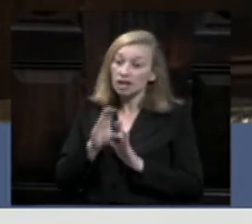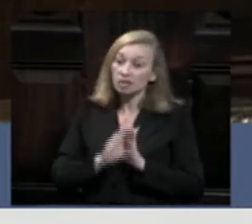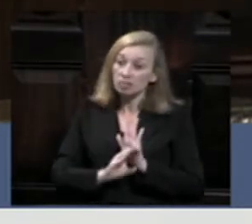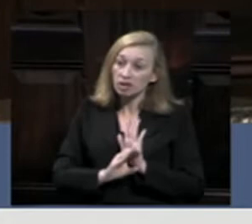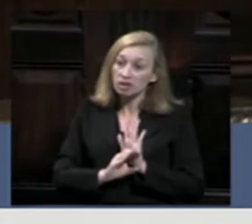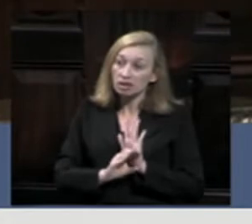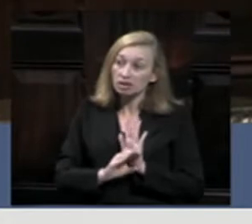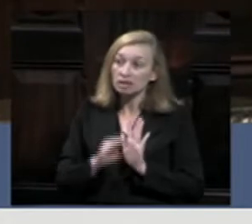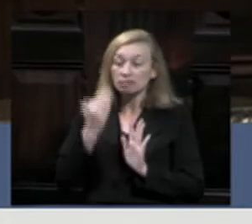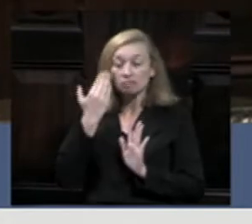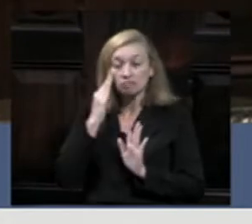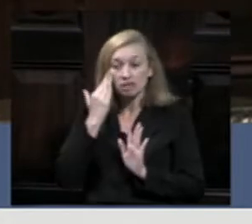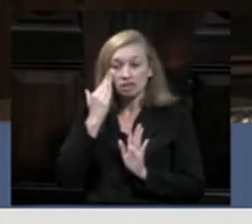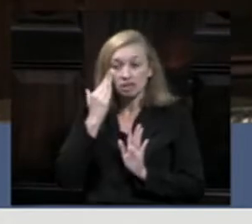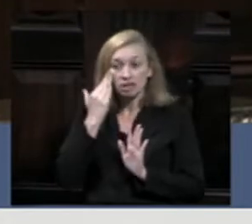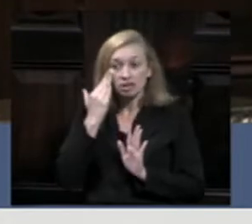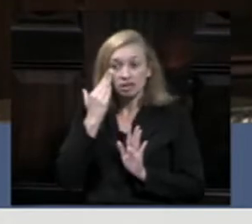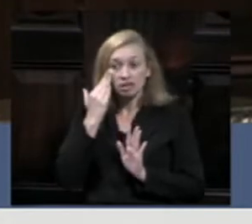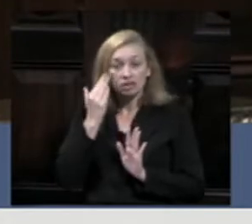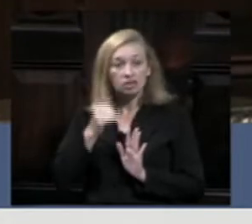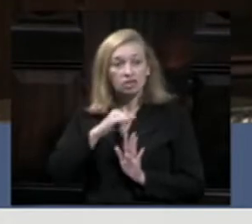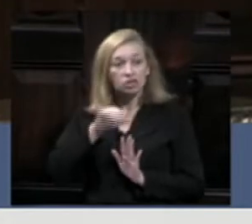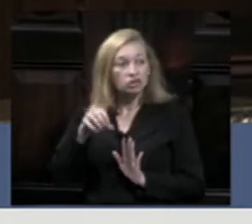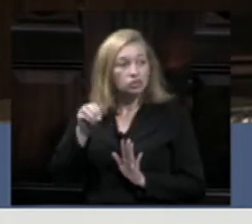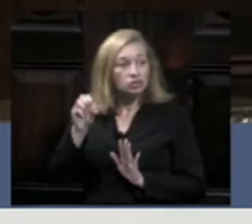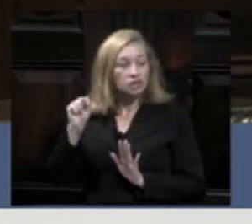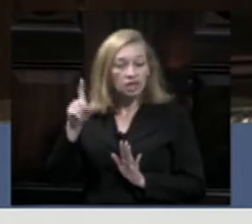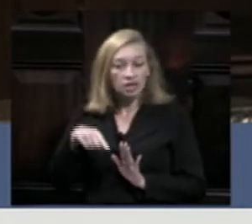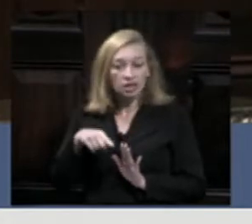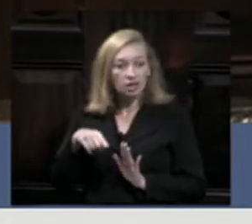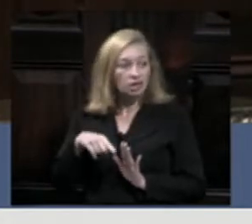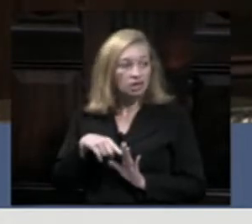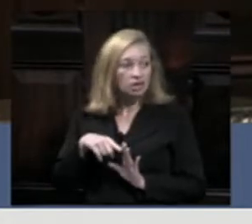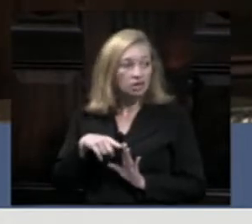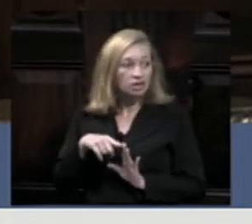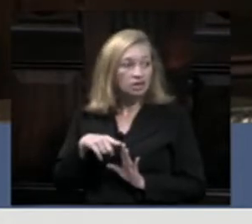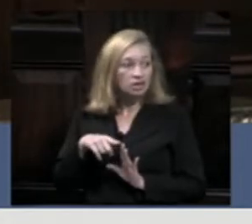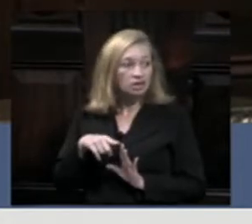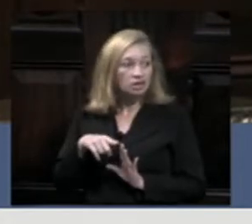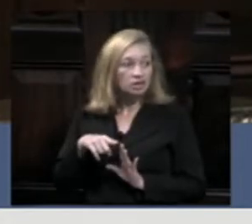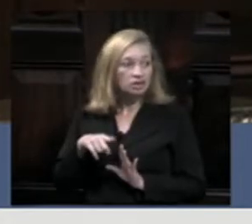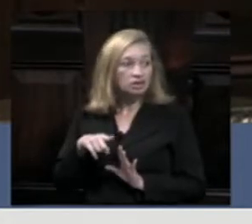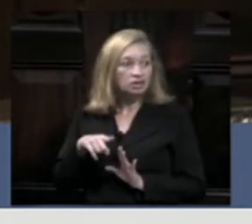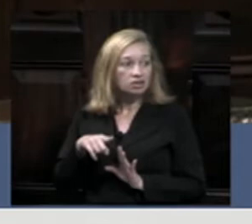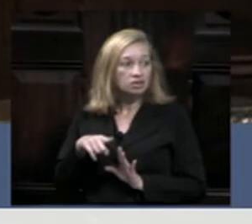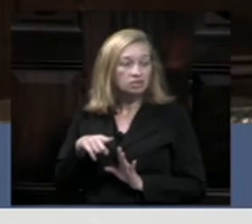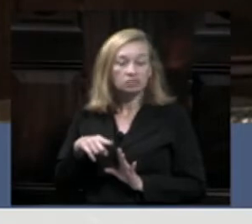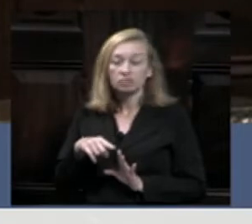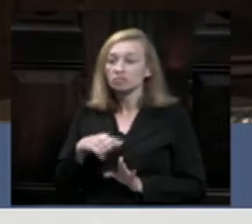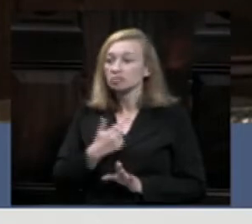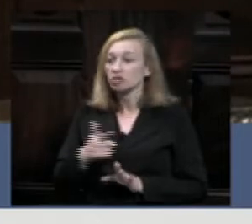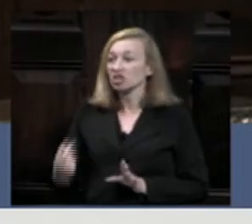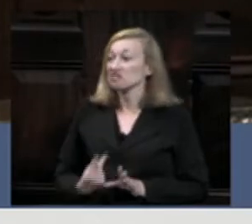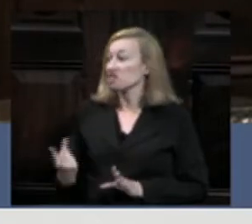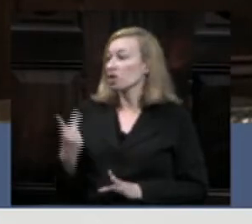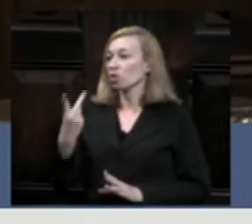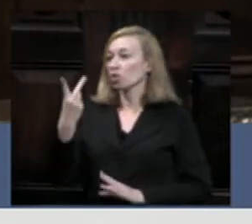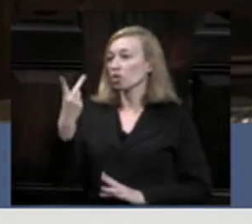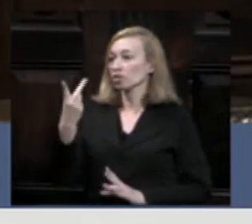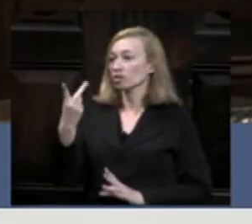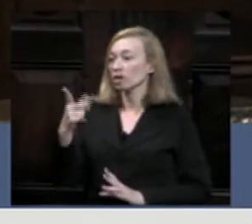entenda que José Chacon de Assis não tem a dimensão, não está à